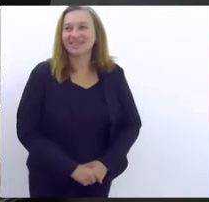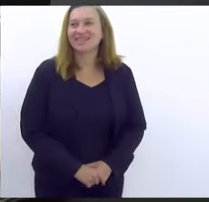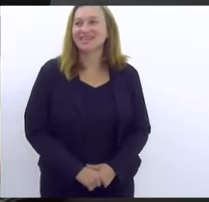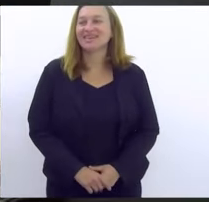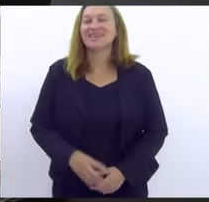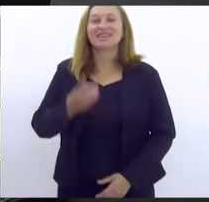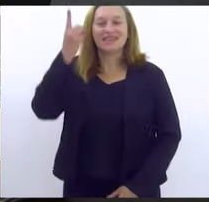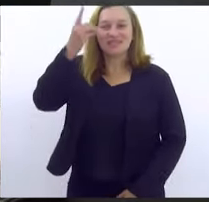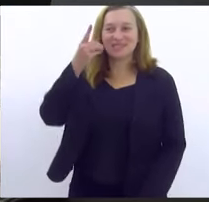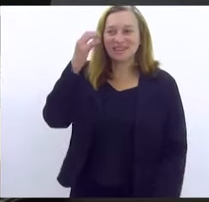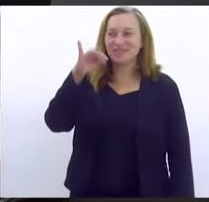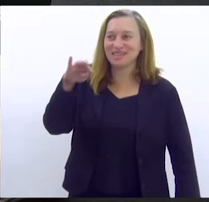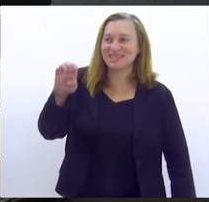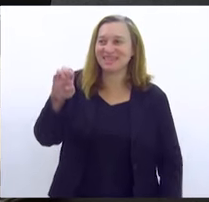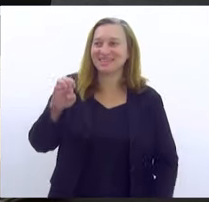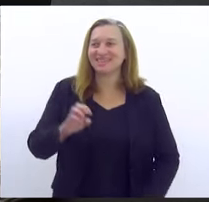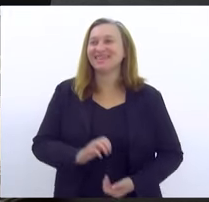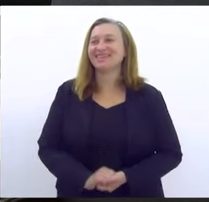deputada Franciane Mota,